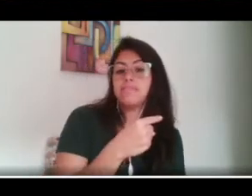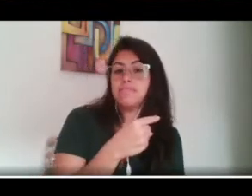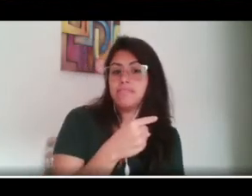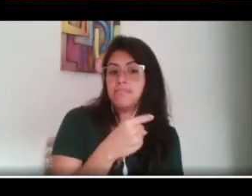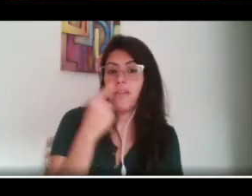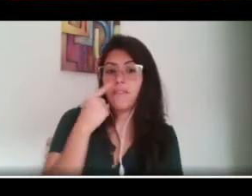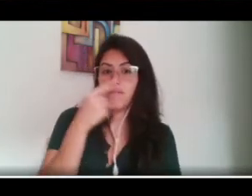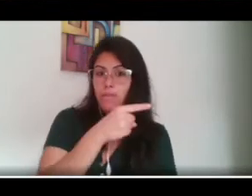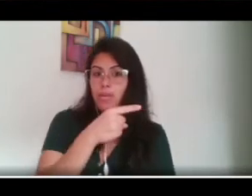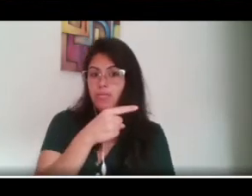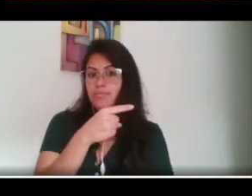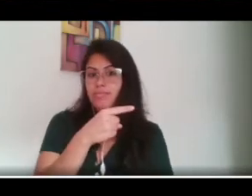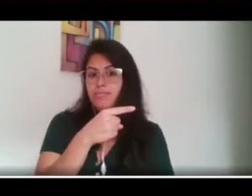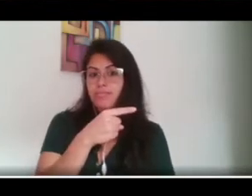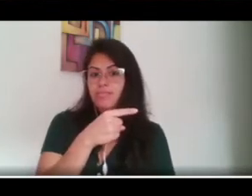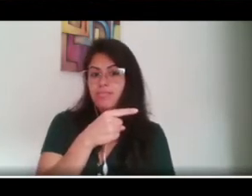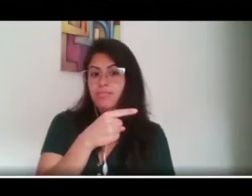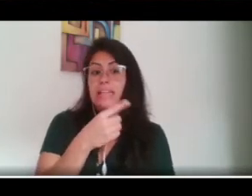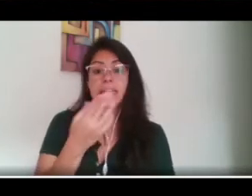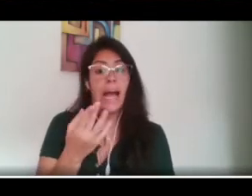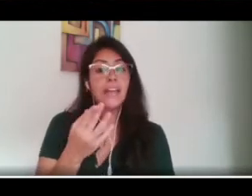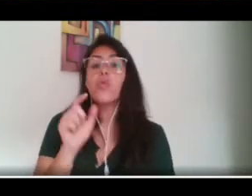Certo? E aí,